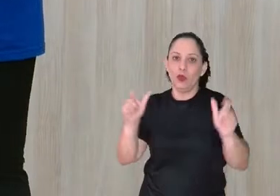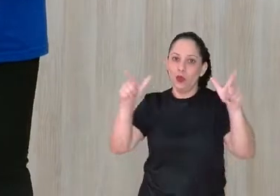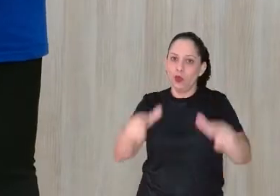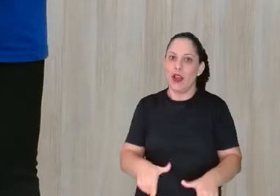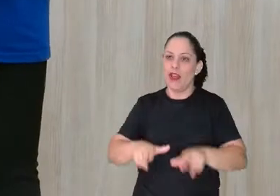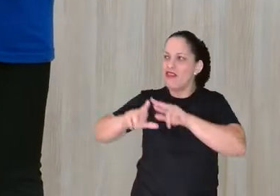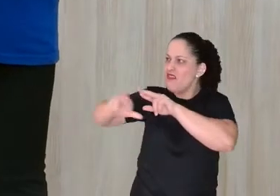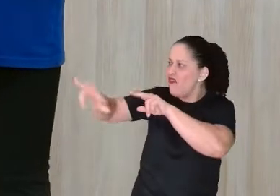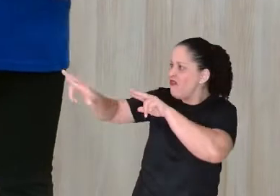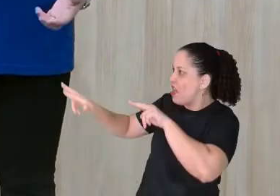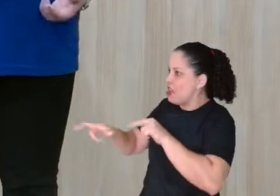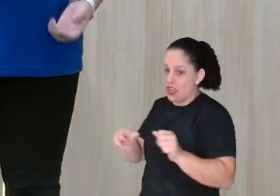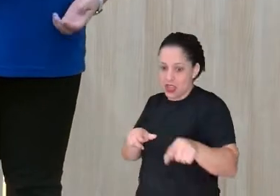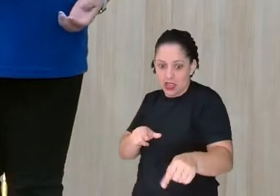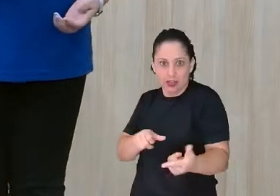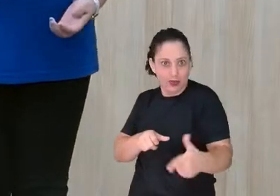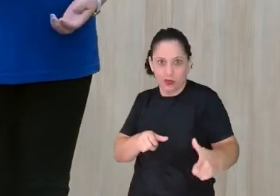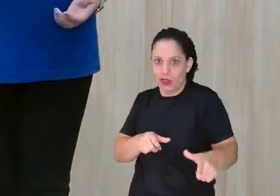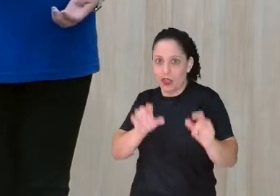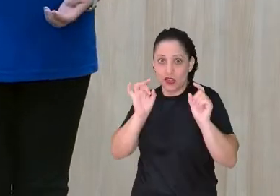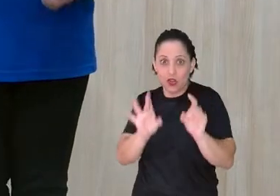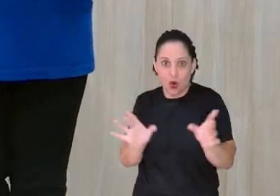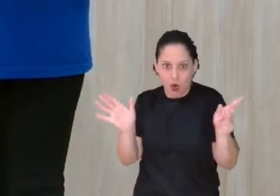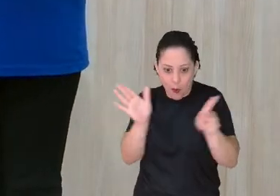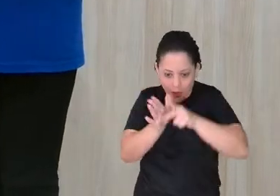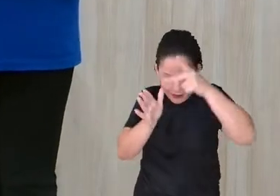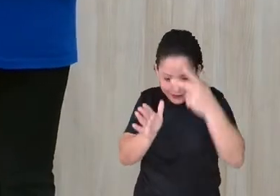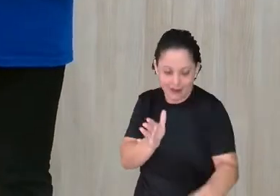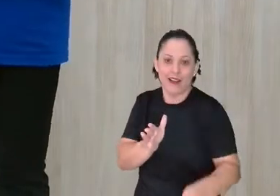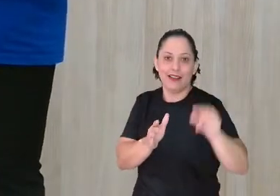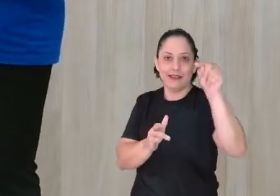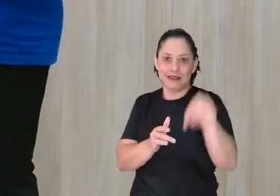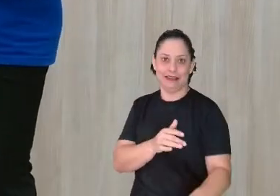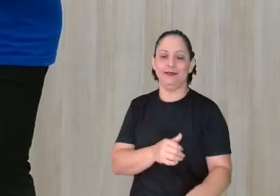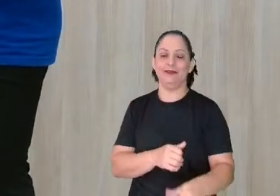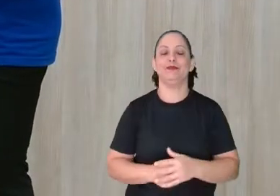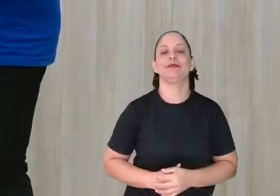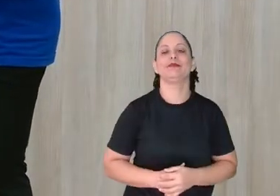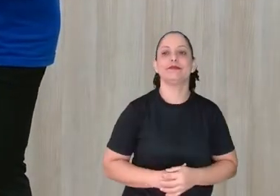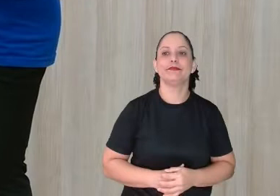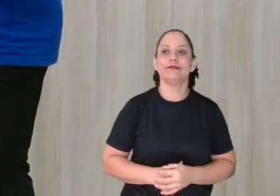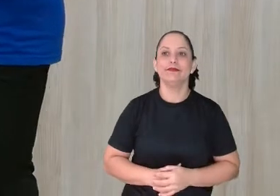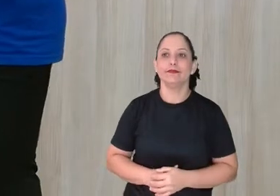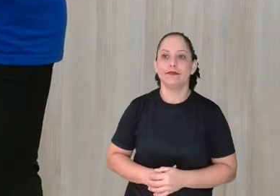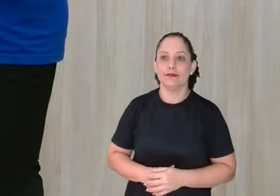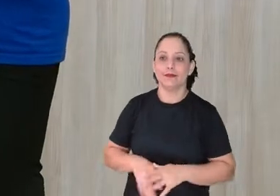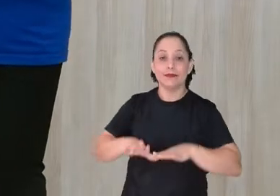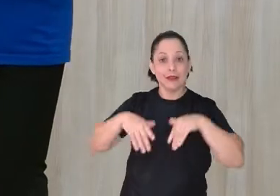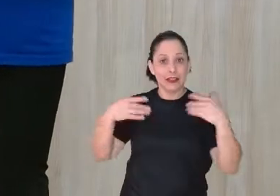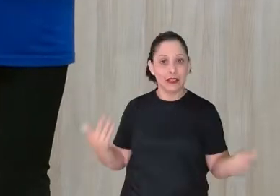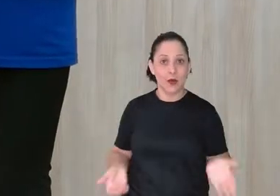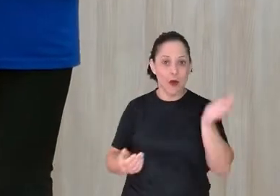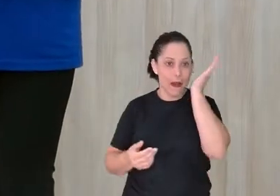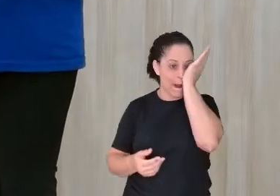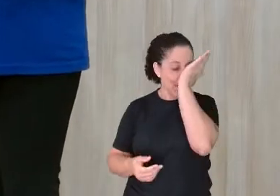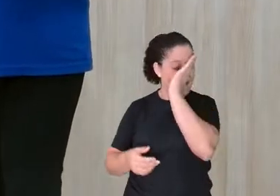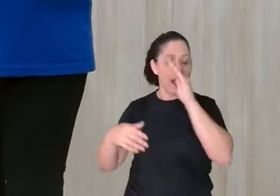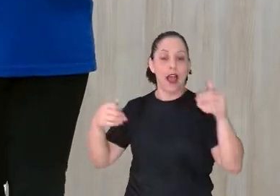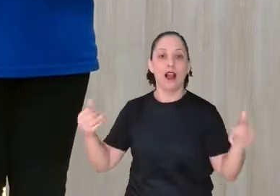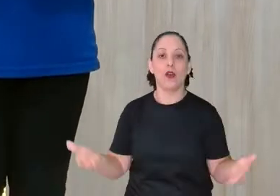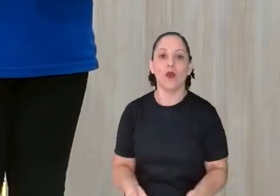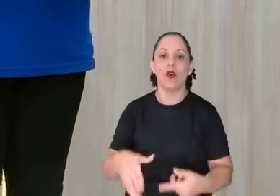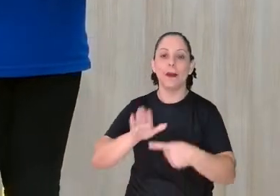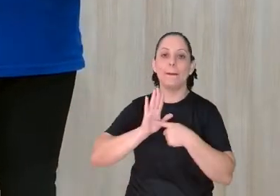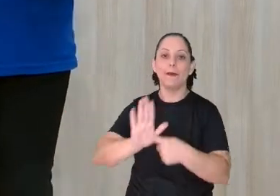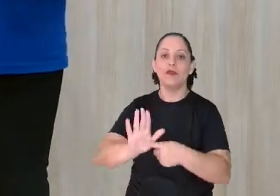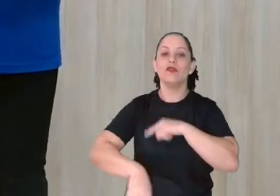nela, não vai encontrar em outros ecossistemas. Continuando. Agora, quando a gente fala que